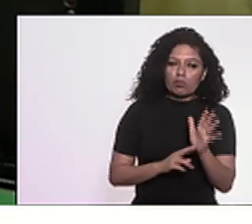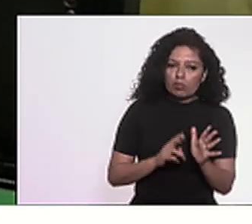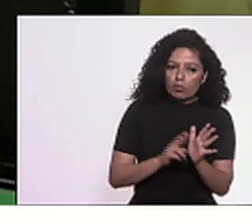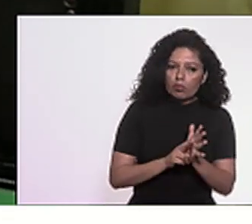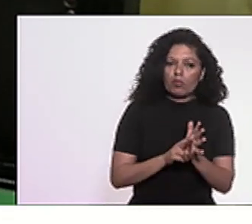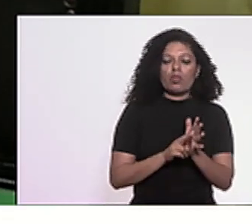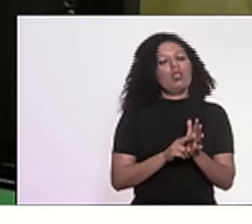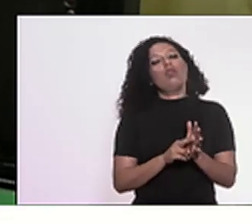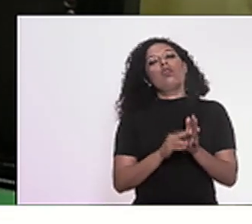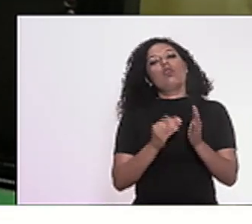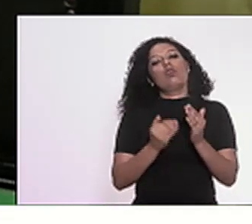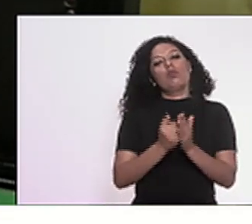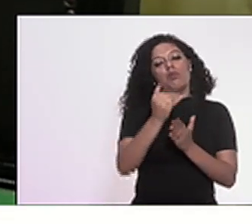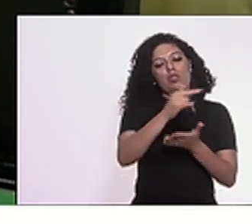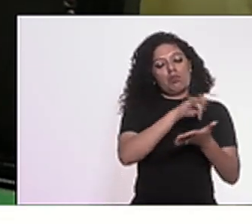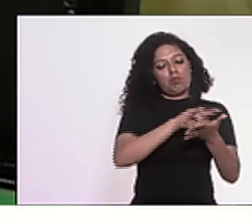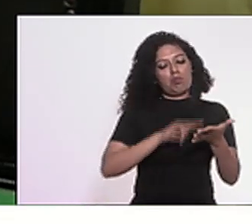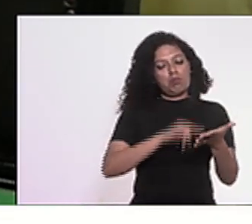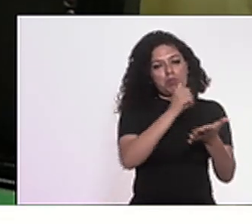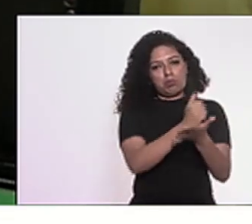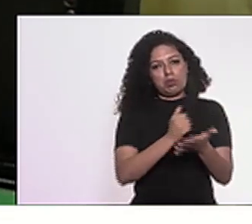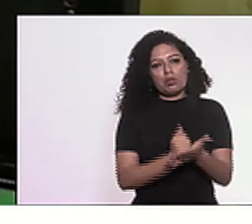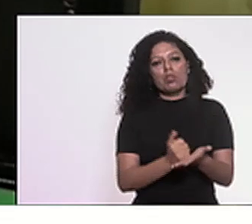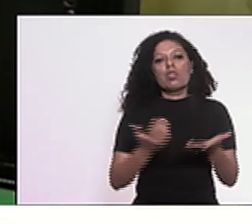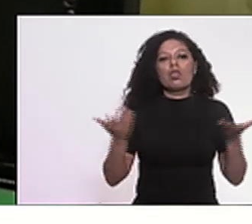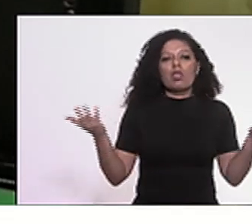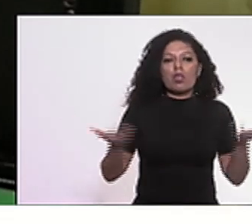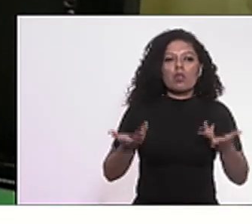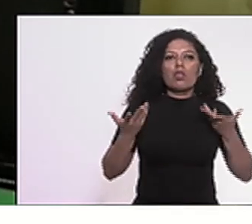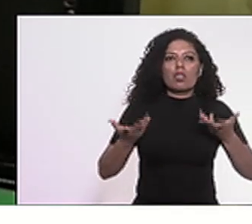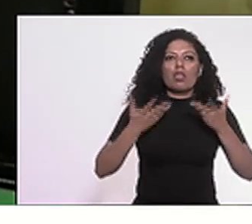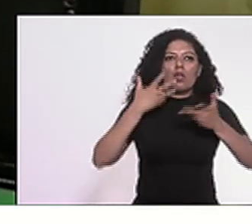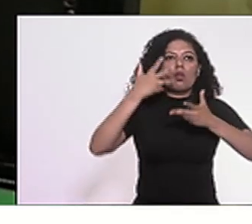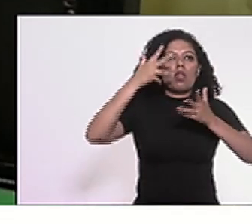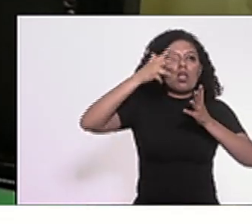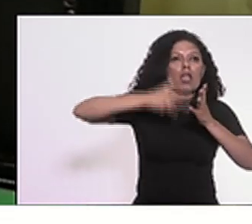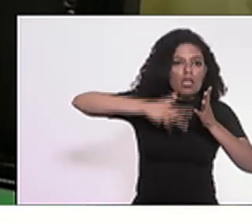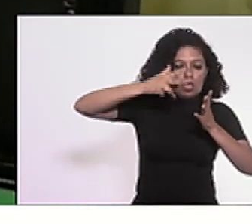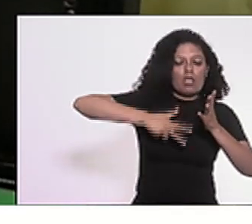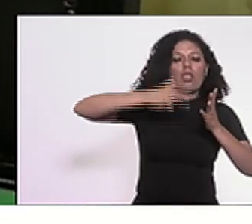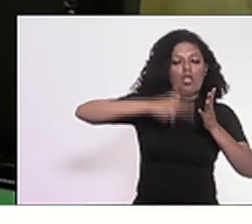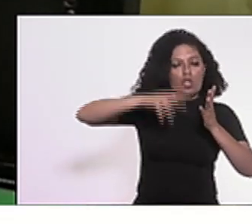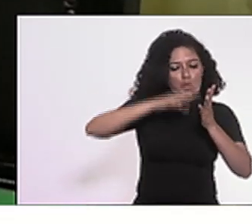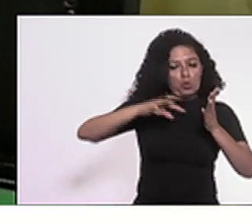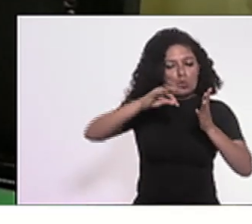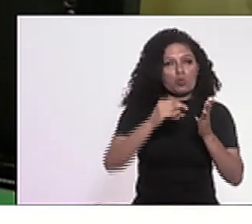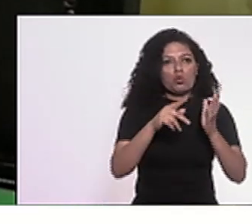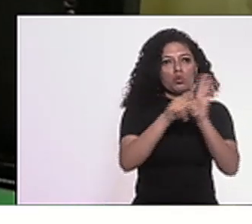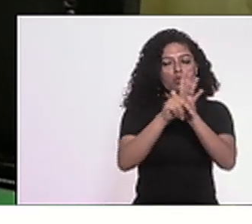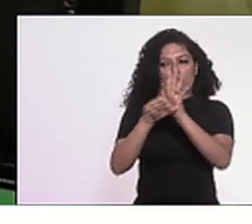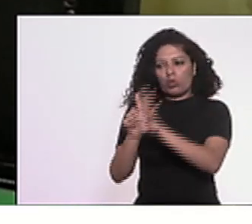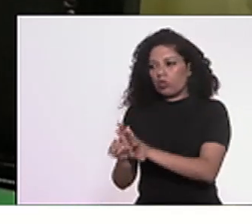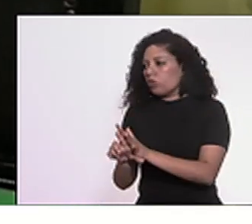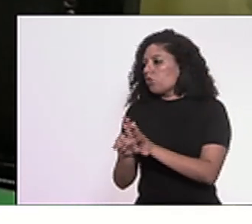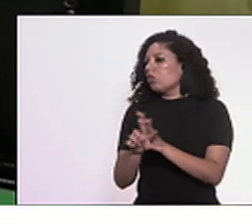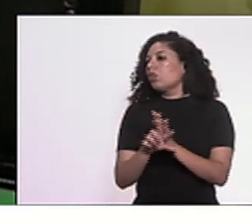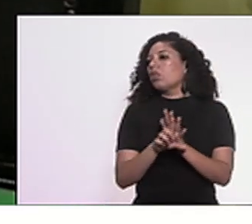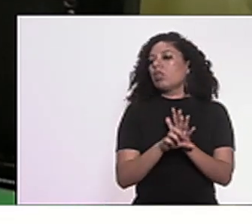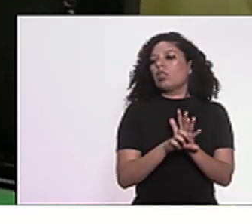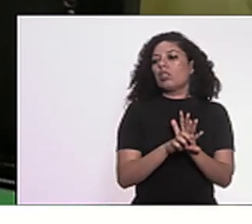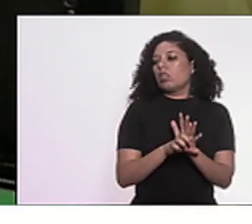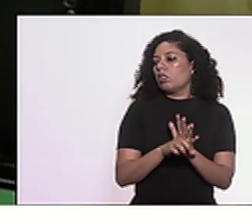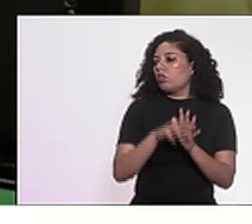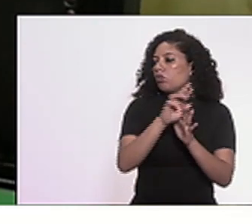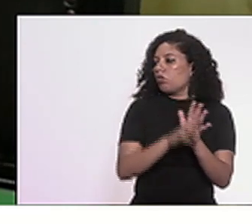na data da sua publicação, e agora eu faço questão de ler a justificativa do projeto. O presente projeto